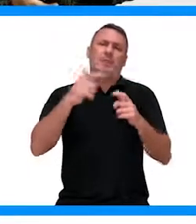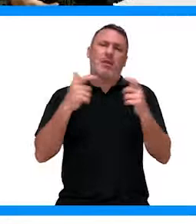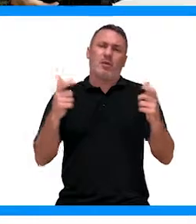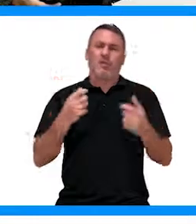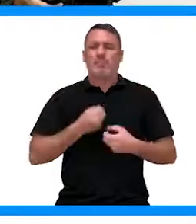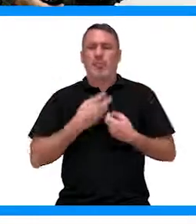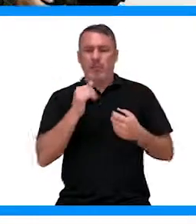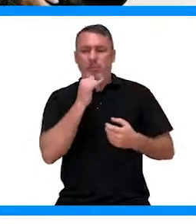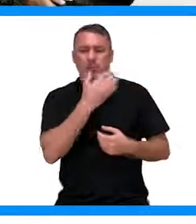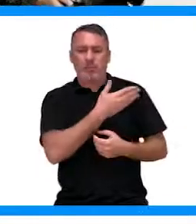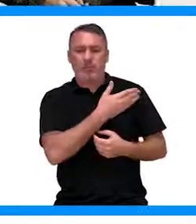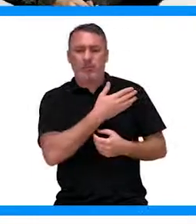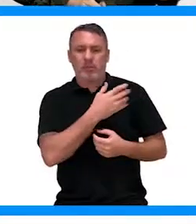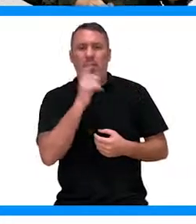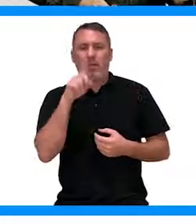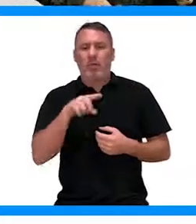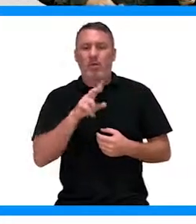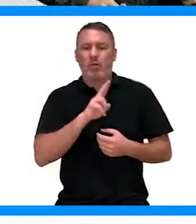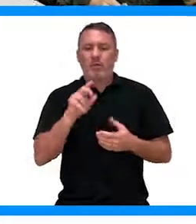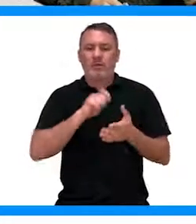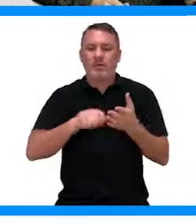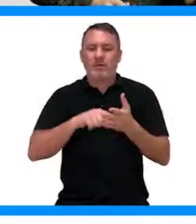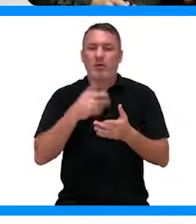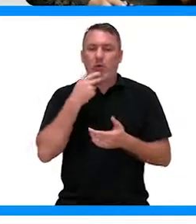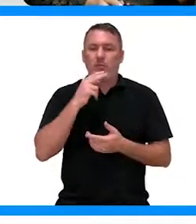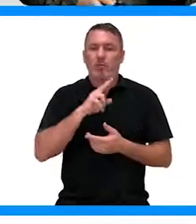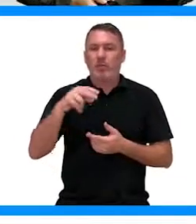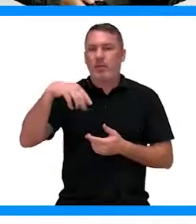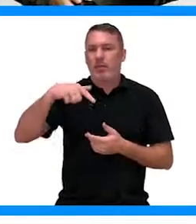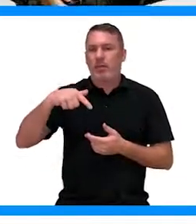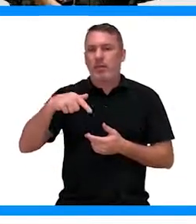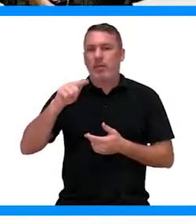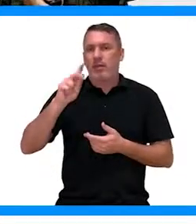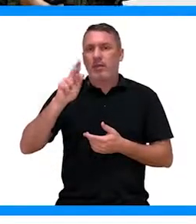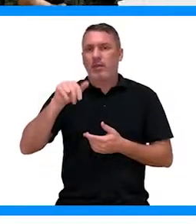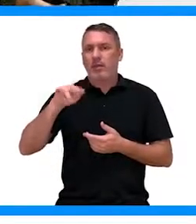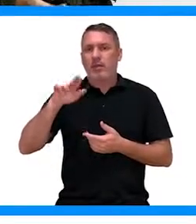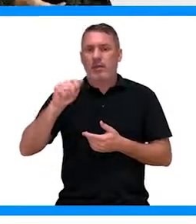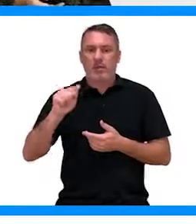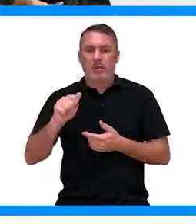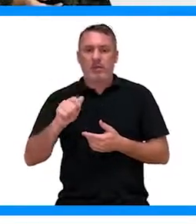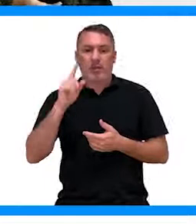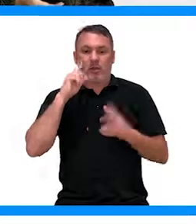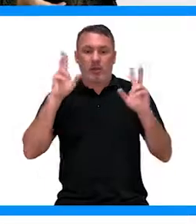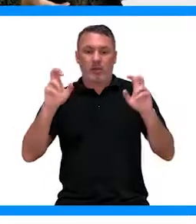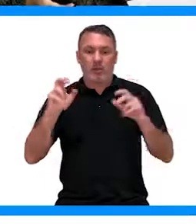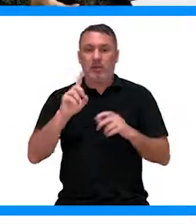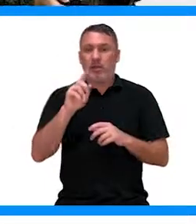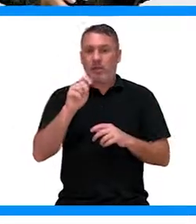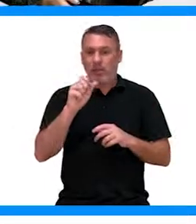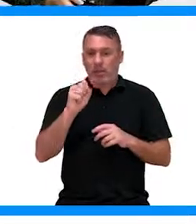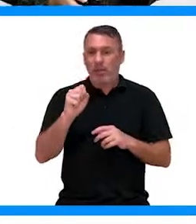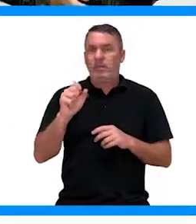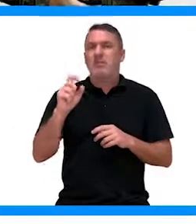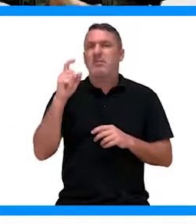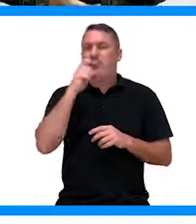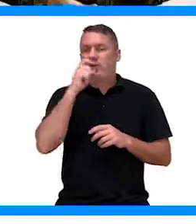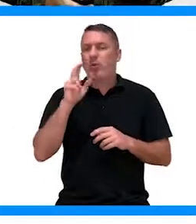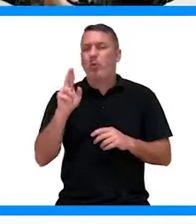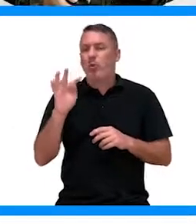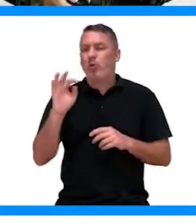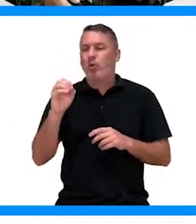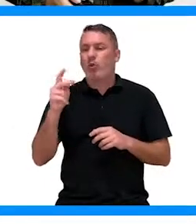mais conhecidos. Então, nesse poema aí de Mário Quintana, se as coisas são inatingíveis, ora, não é motivo para